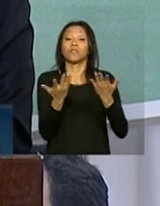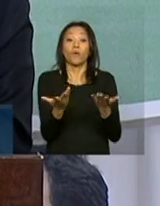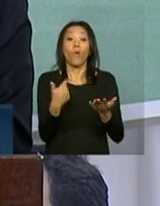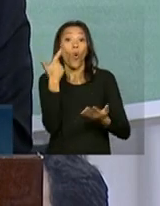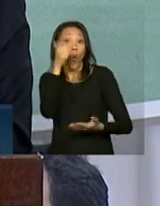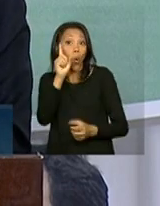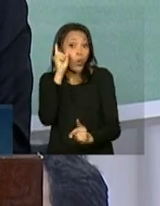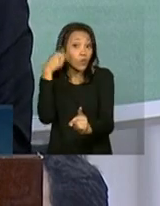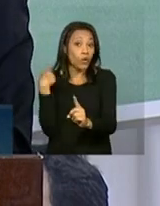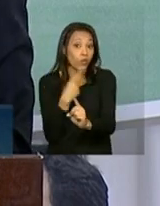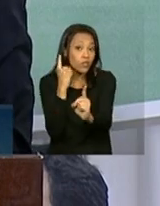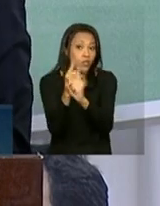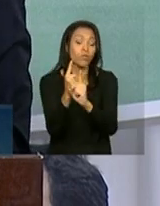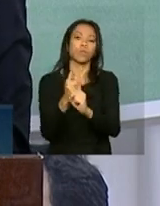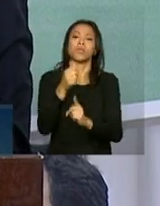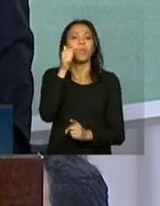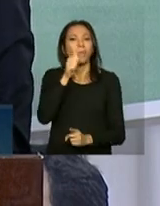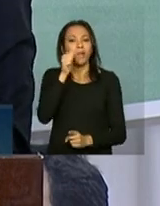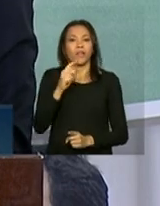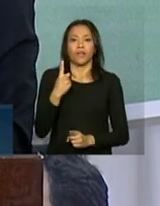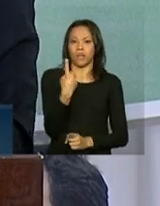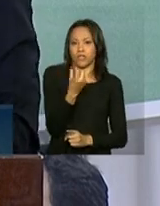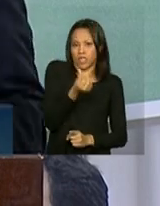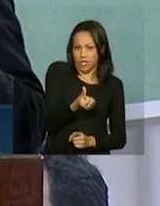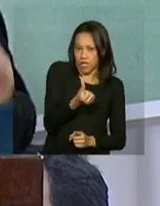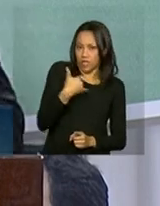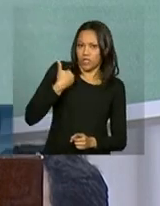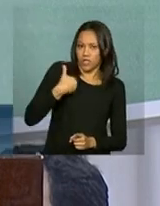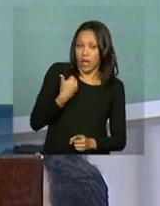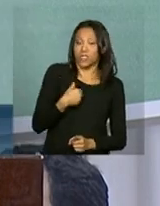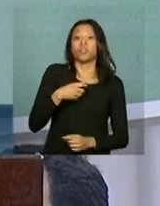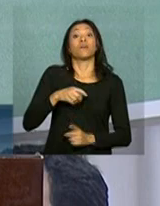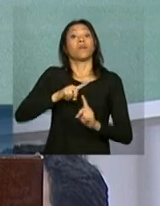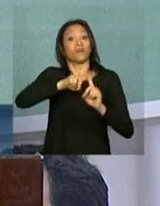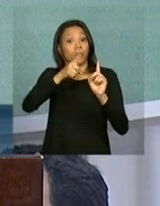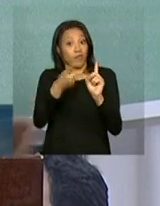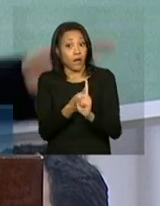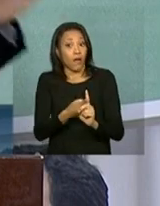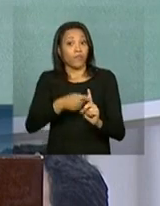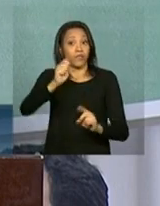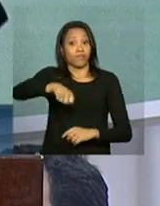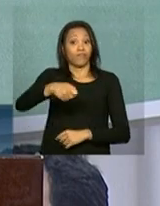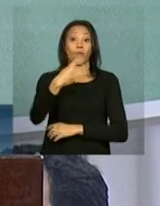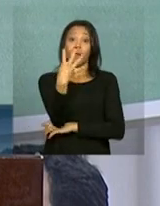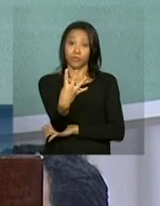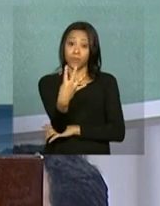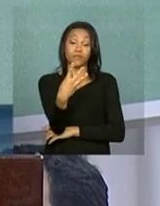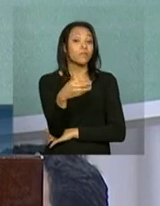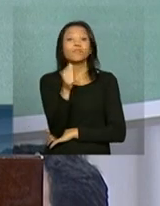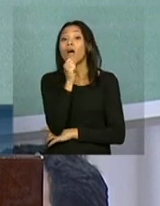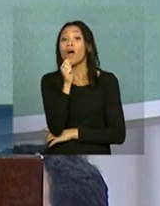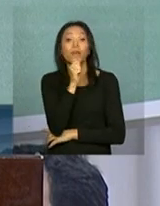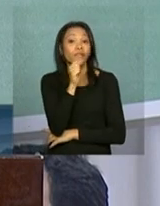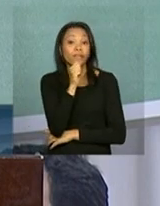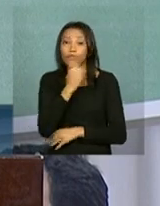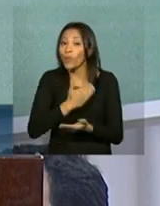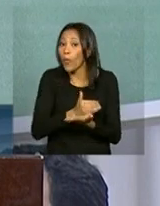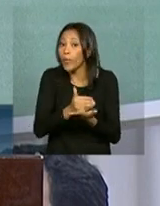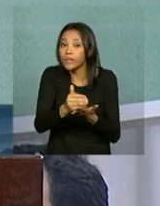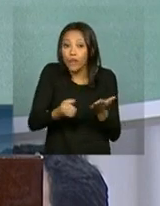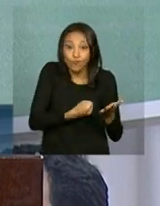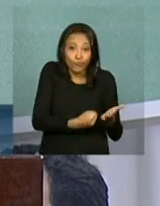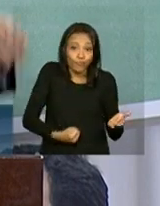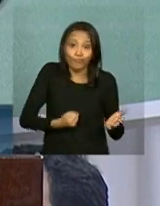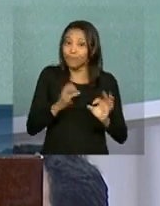uma moça de 16 anos de idade, gestante no 4º mês de gravidez, e que também não tinha começado o pré-natal ainda. Ela